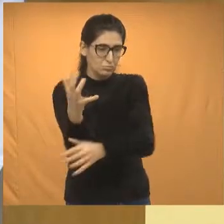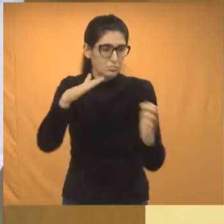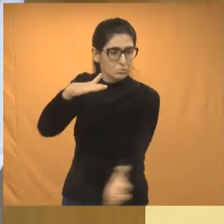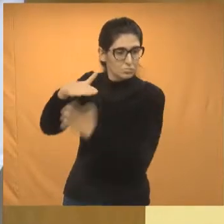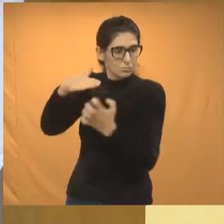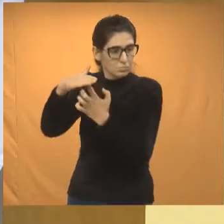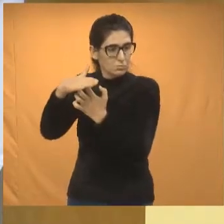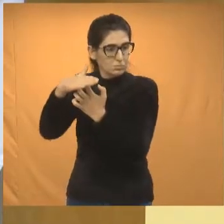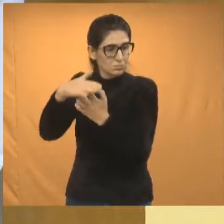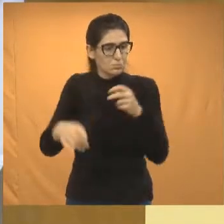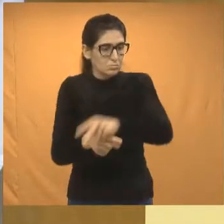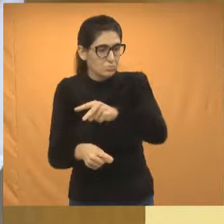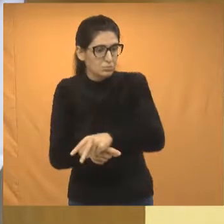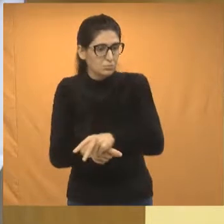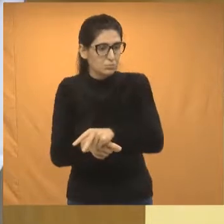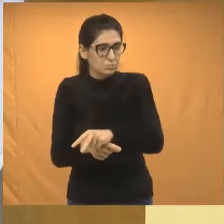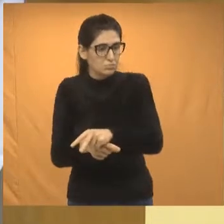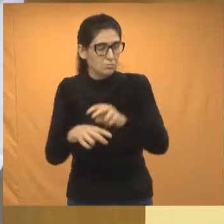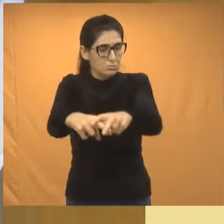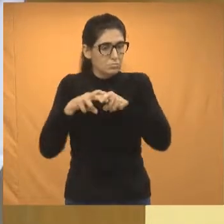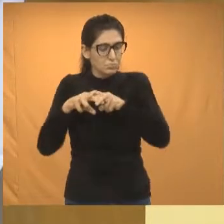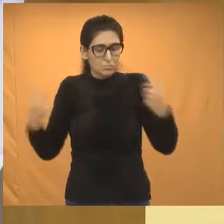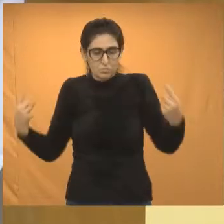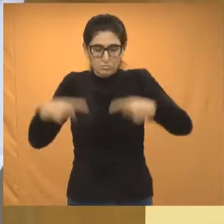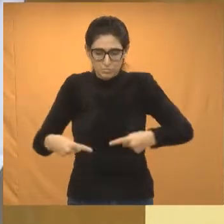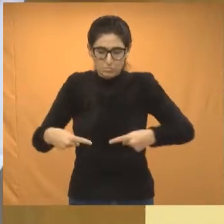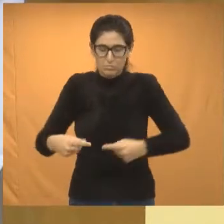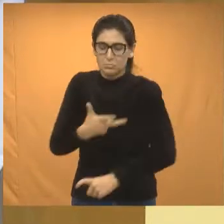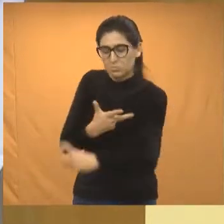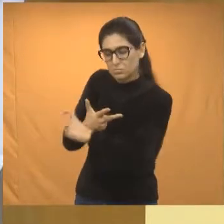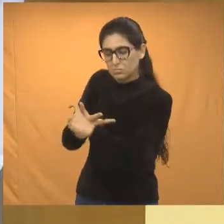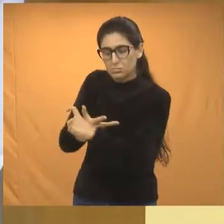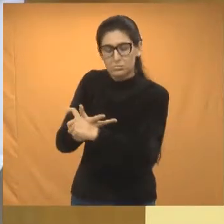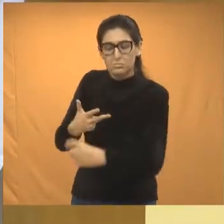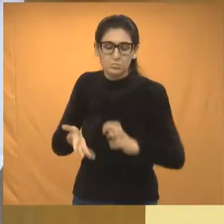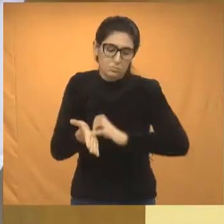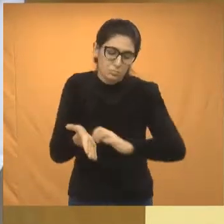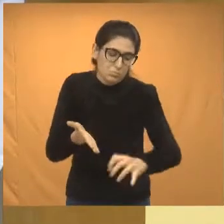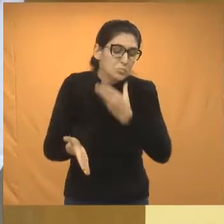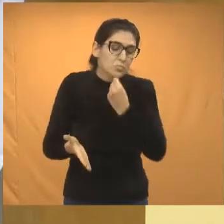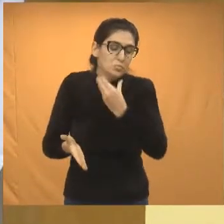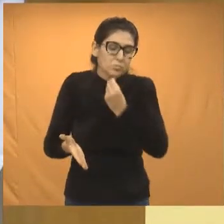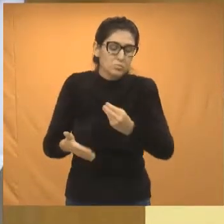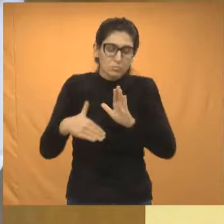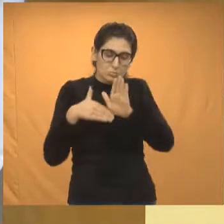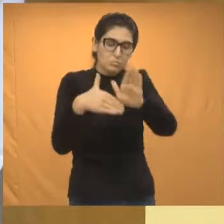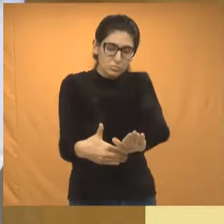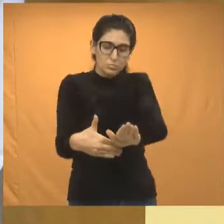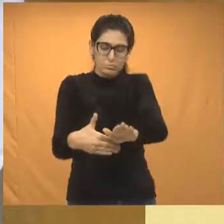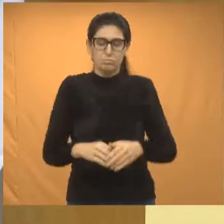um desafio muito grande que o executivo e que o secretário do meio ambiente vai assumir. Porque é muito